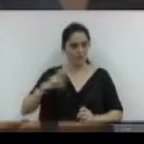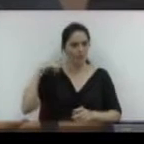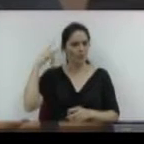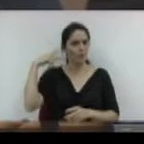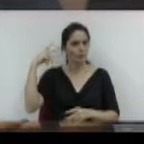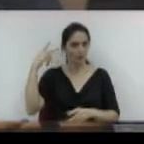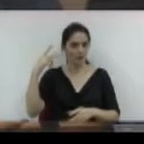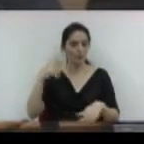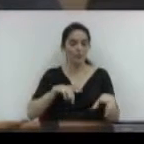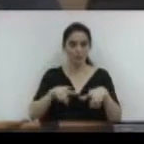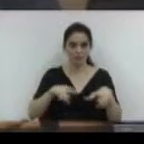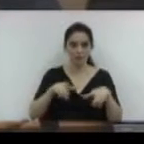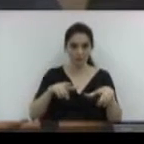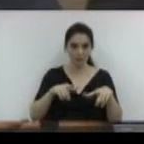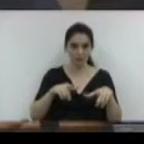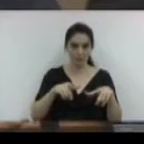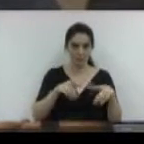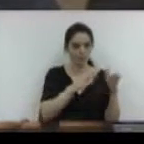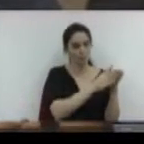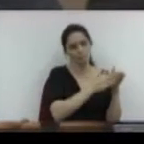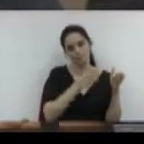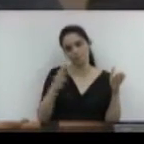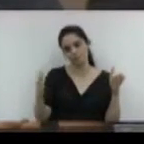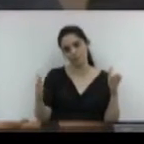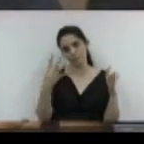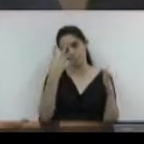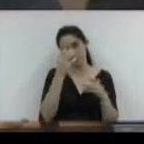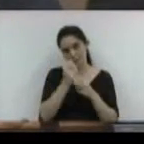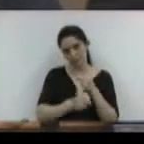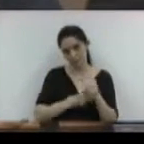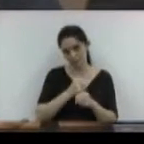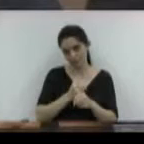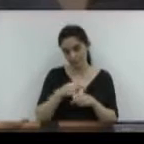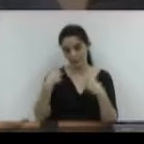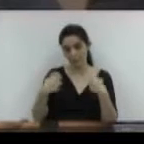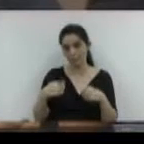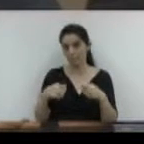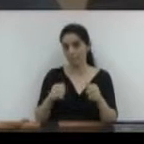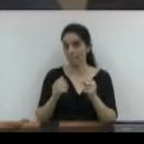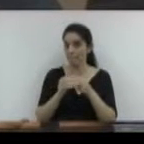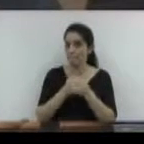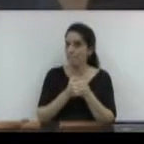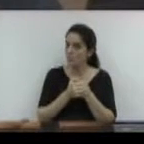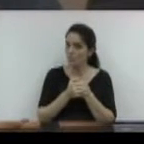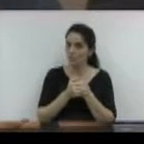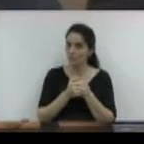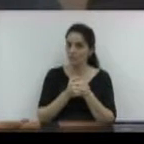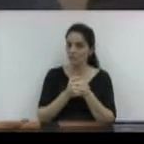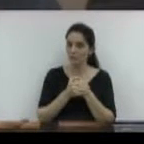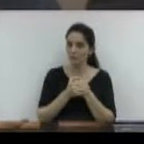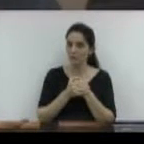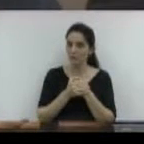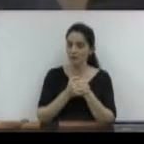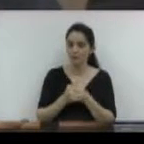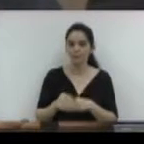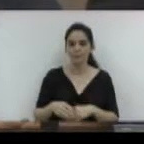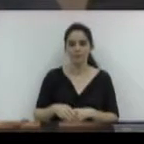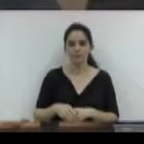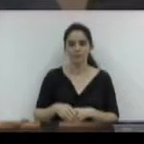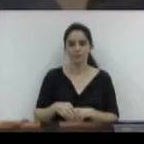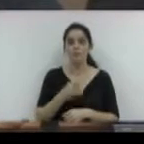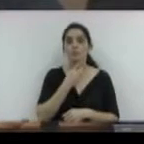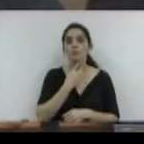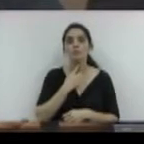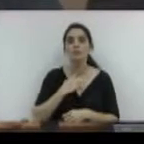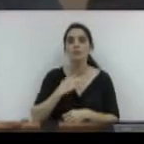seu mandato parlamentar, deve, primeiro, promover a defesa do interesse público. Segundo,